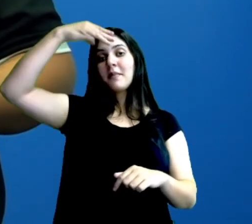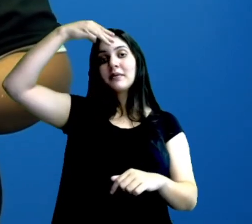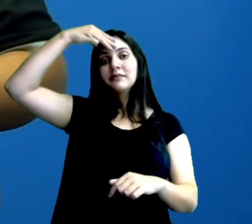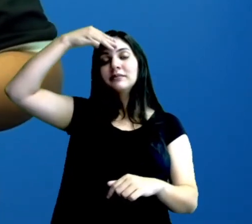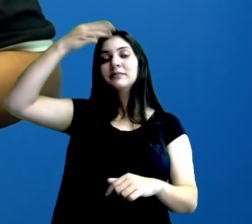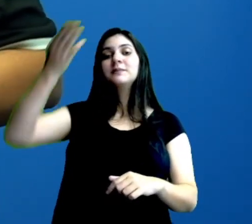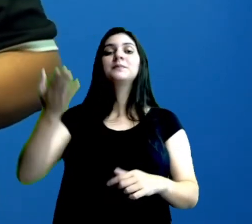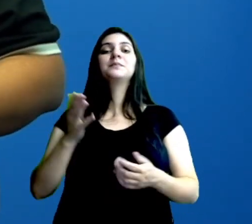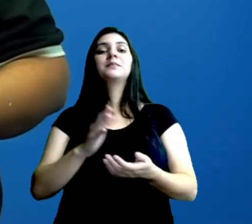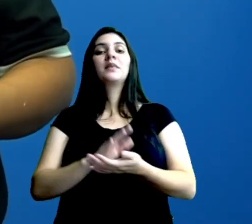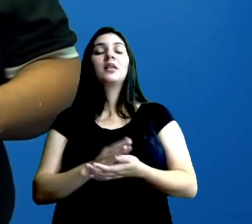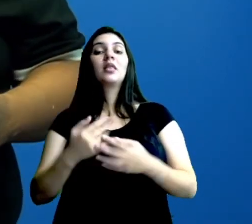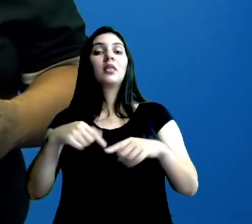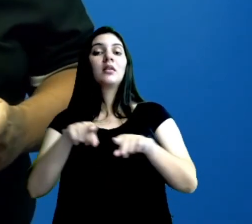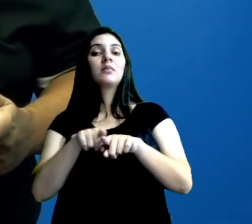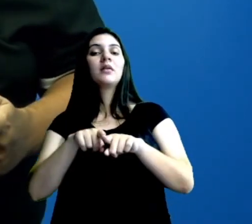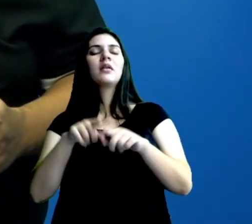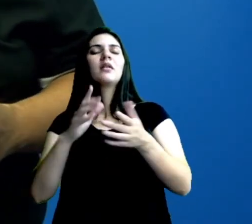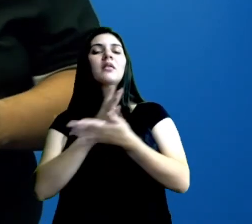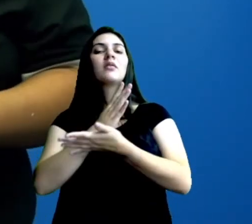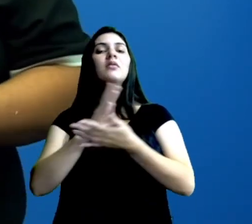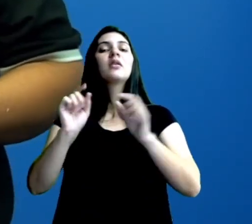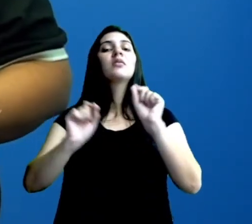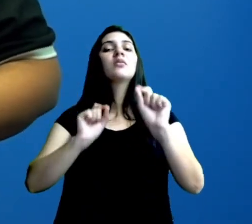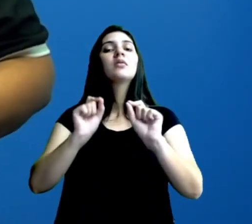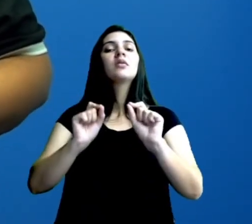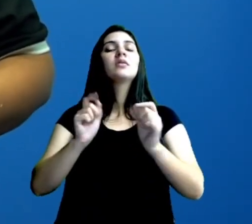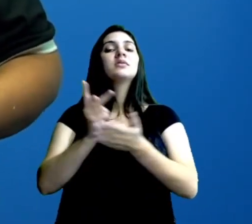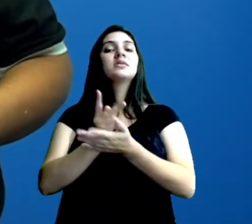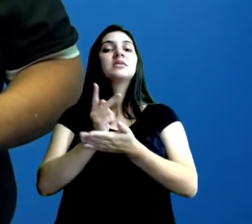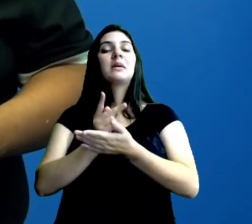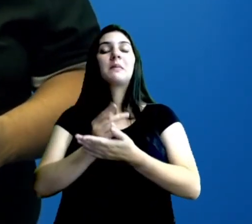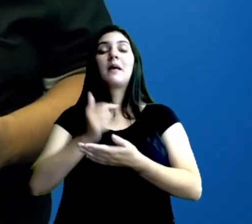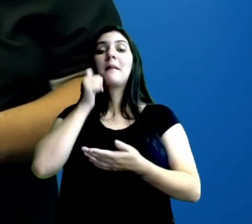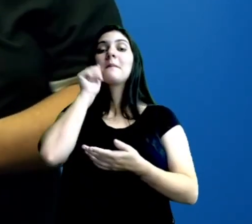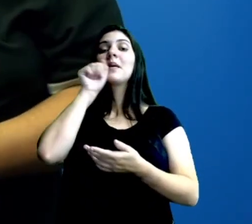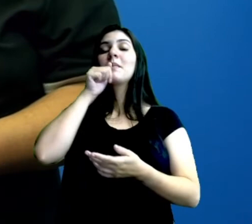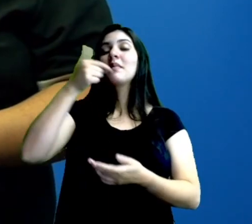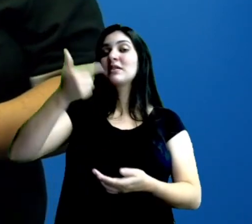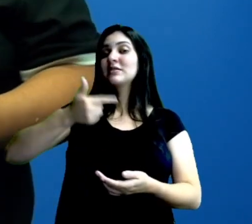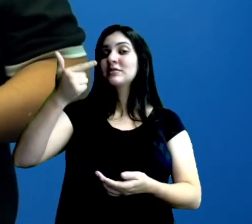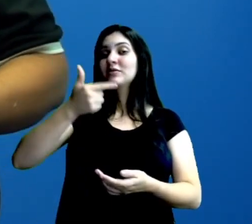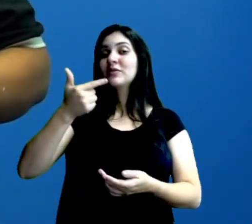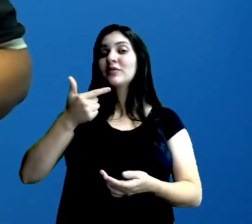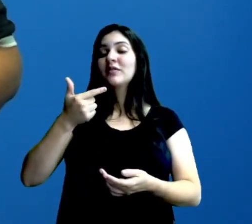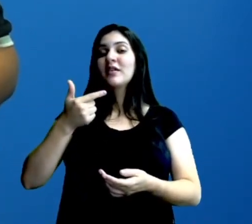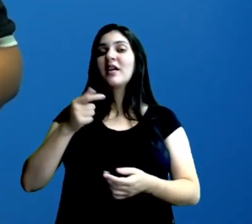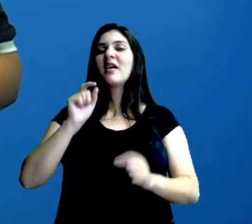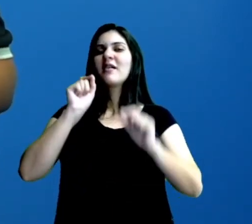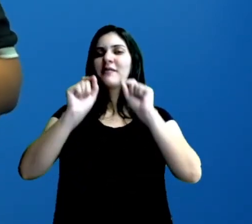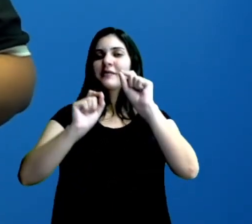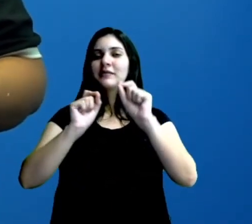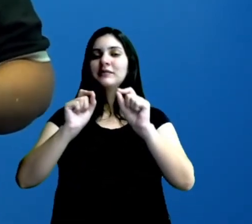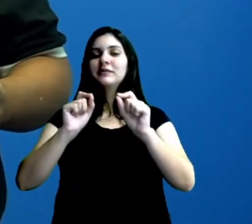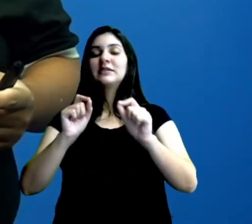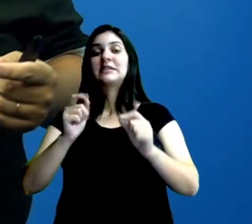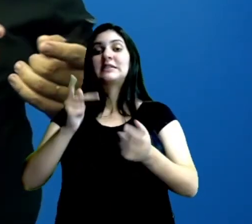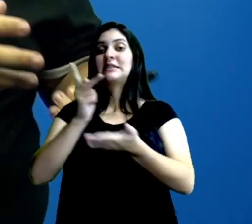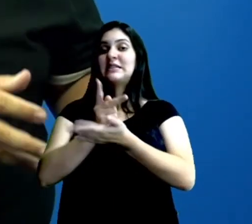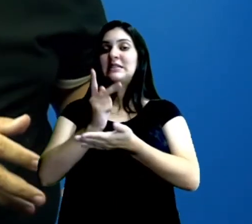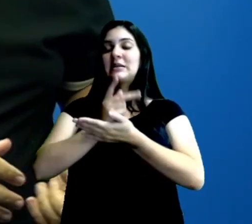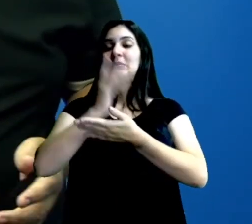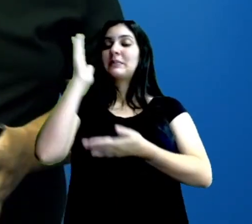Fada madrinha. Às vezes, geralmente, sempre tem a madrasta, né? Que aqui é tratada sempre como